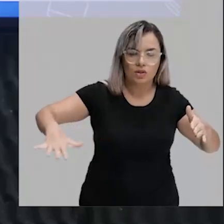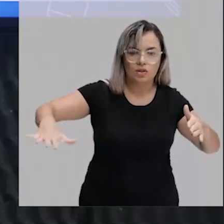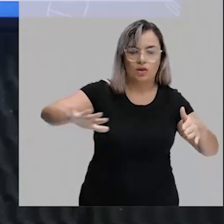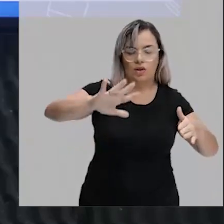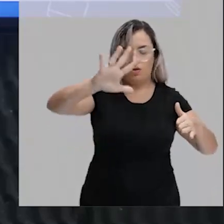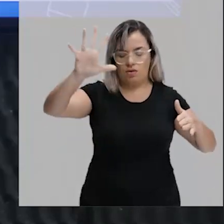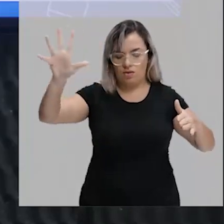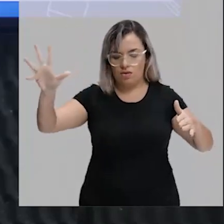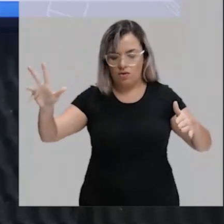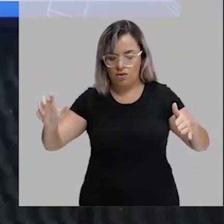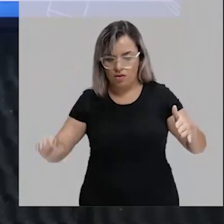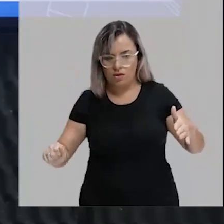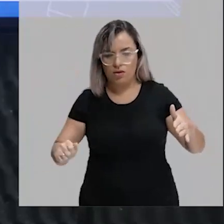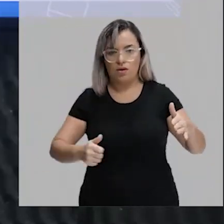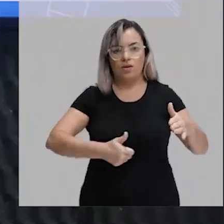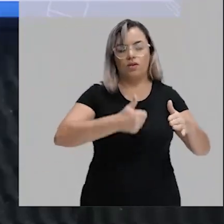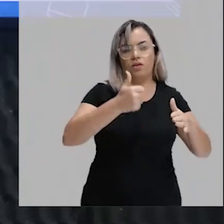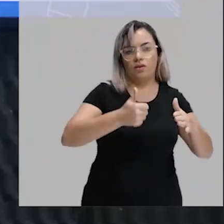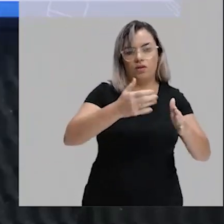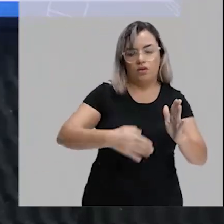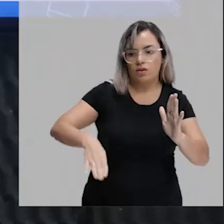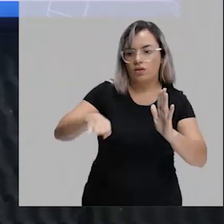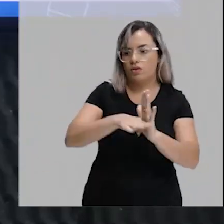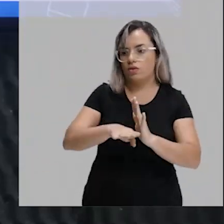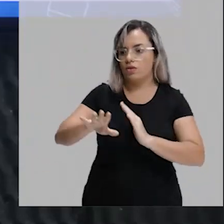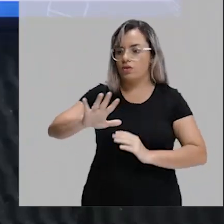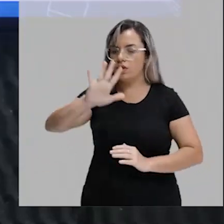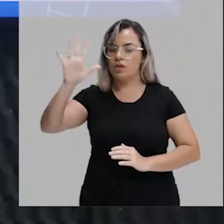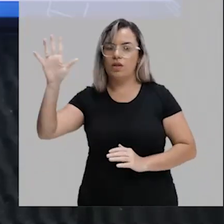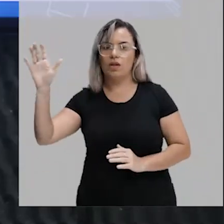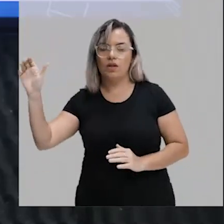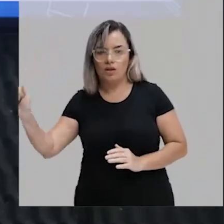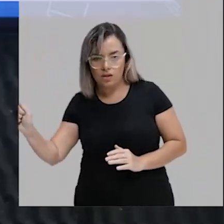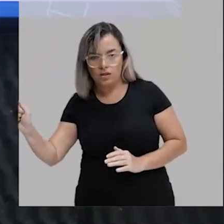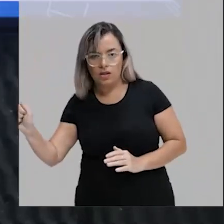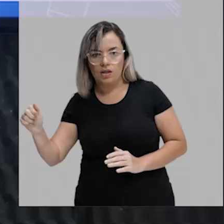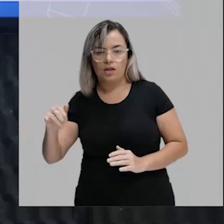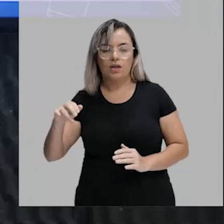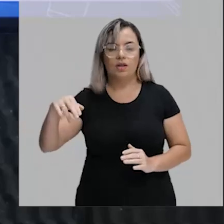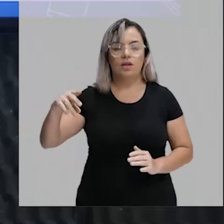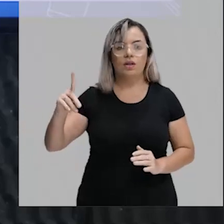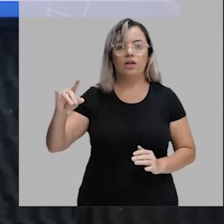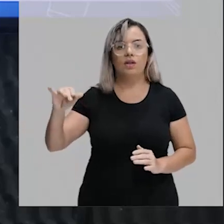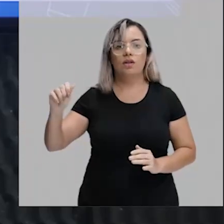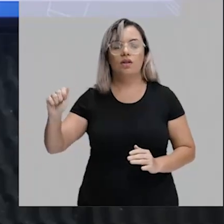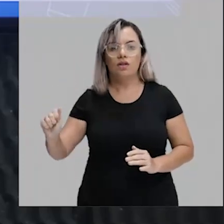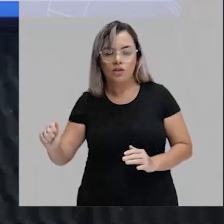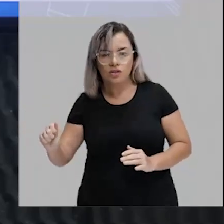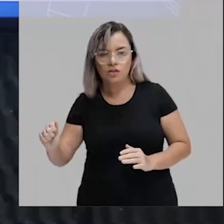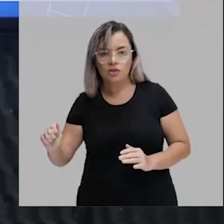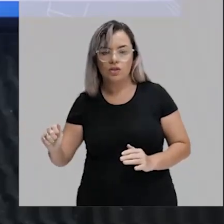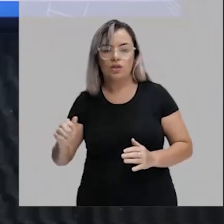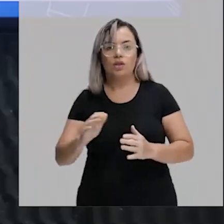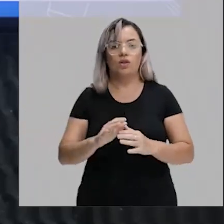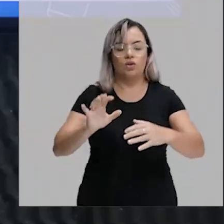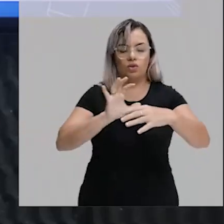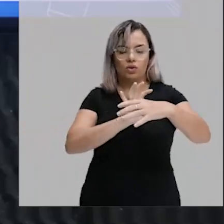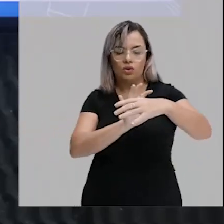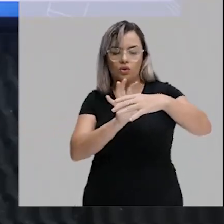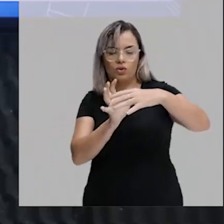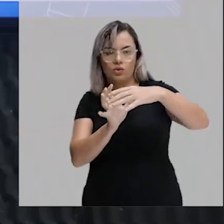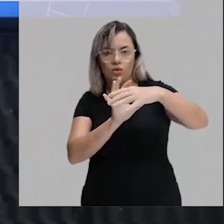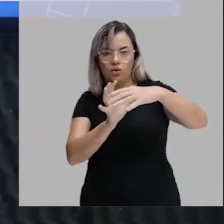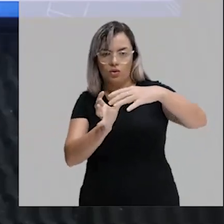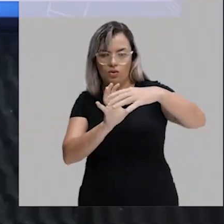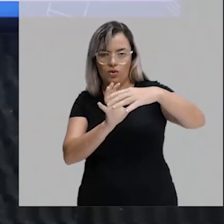foram os primeiros a chegar na Ásia, nas Índias, no Oriente, com Vasco da Gama, e os portugueses que,